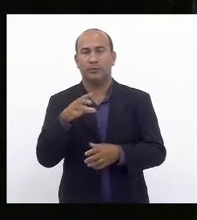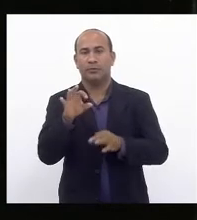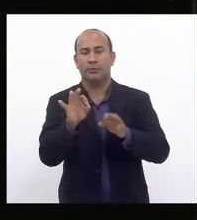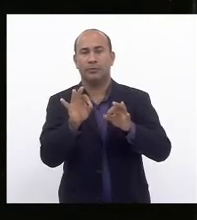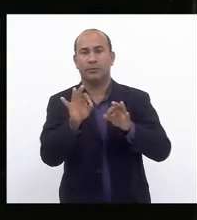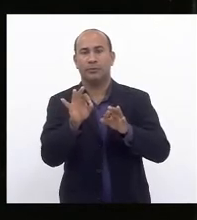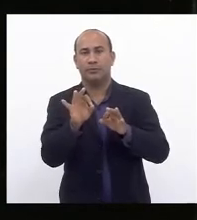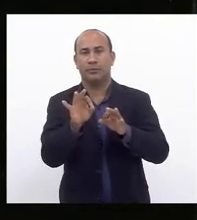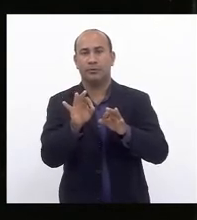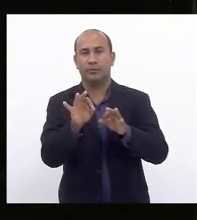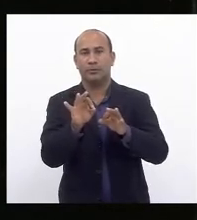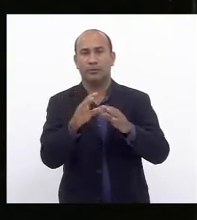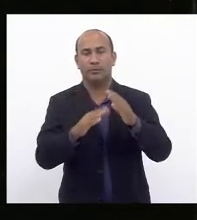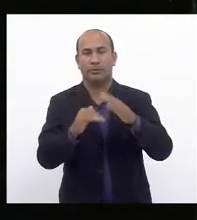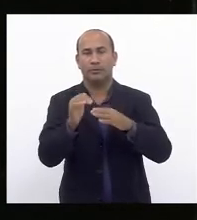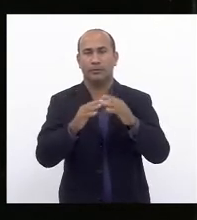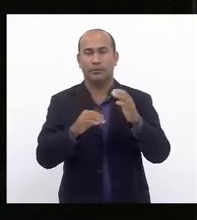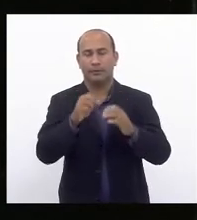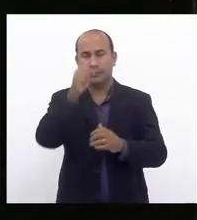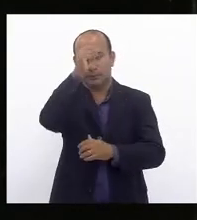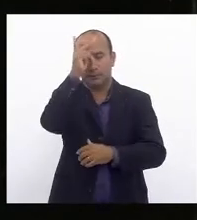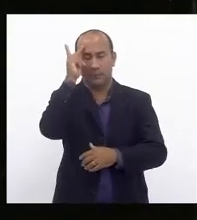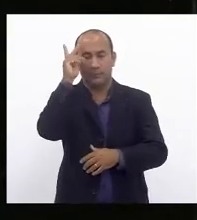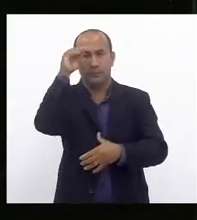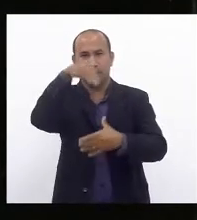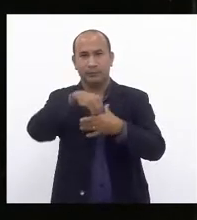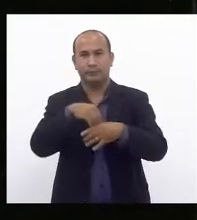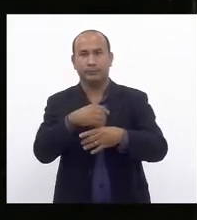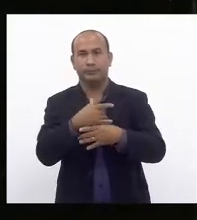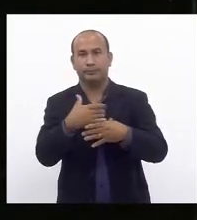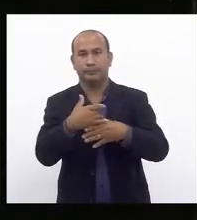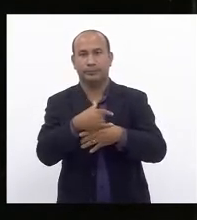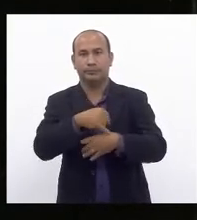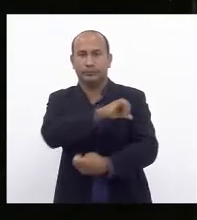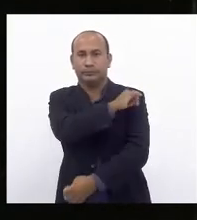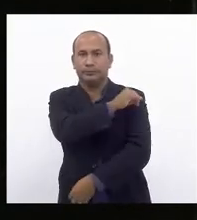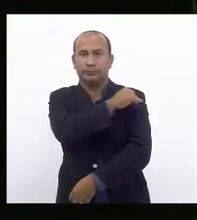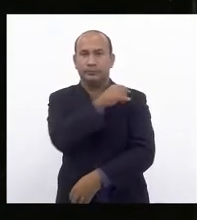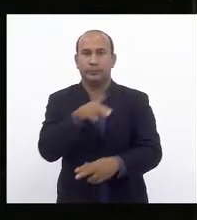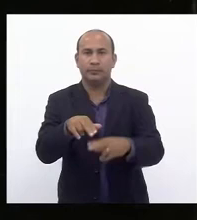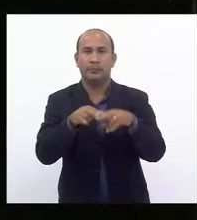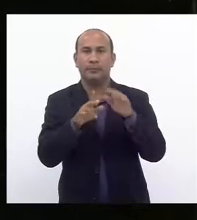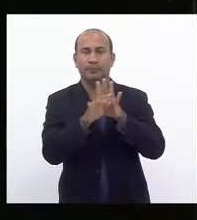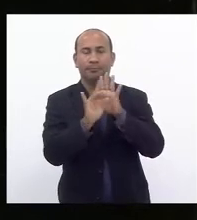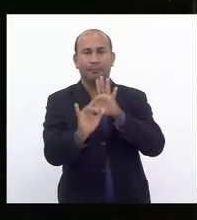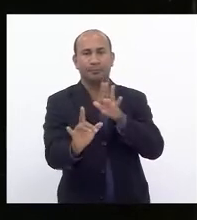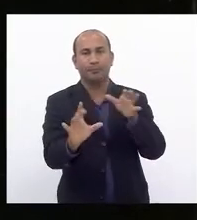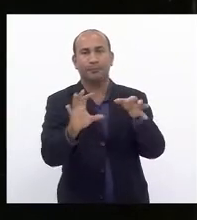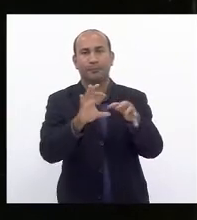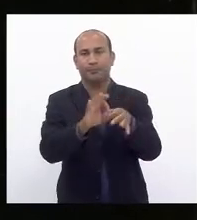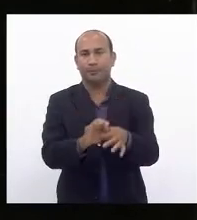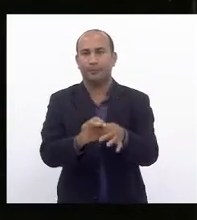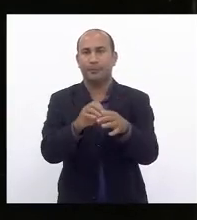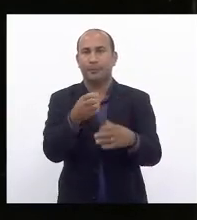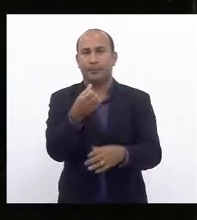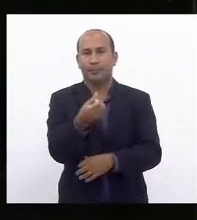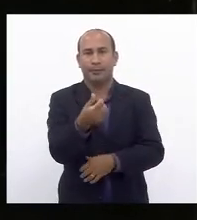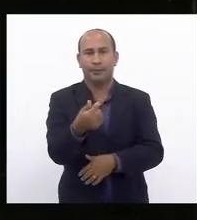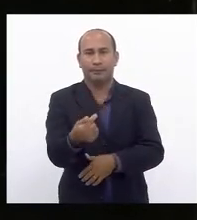público da Prefeitura do Rio de Janeiro. Instituído pela Lei Complementar